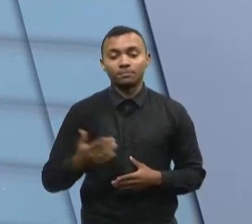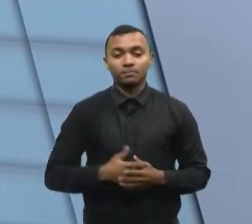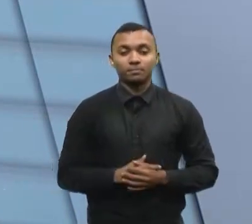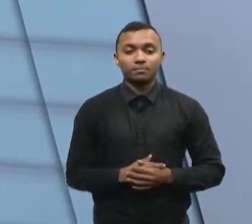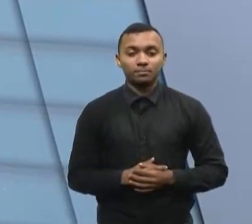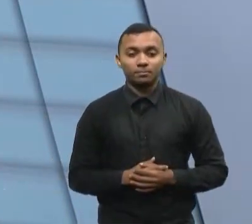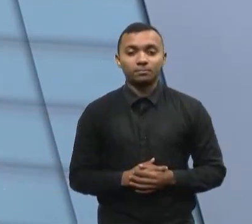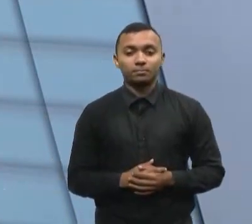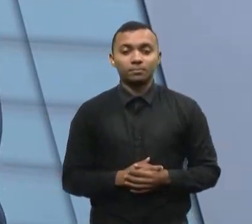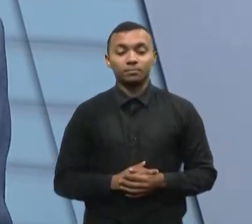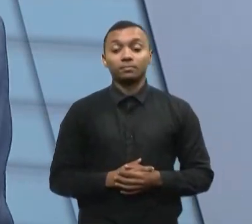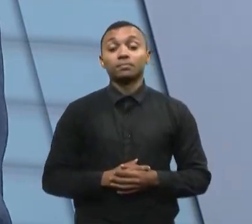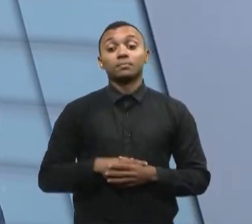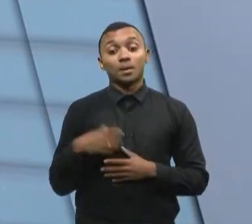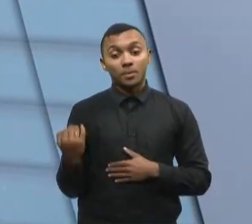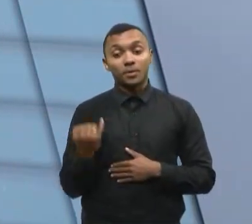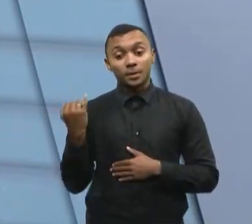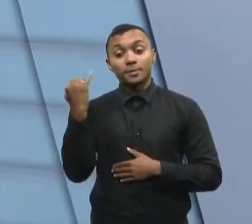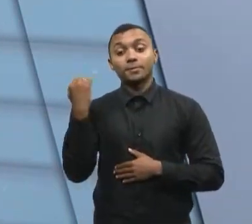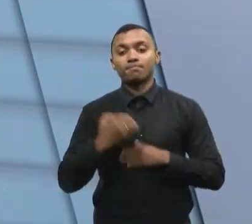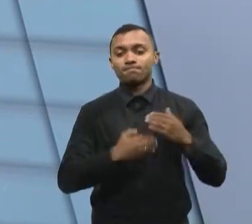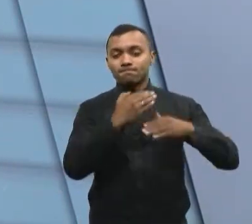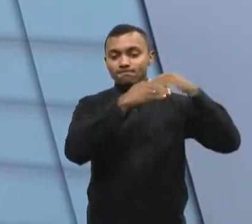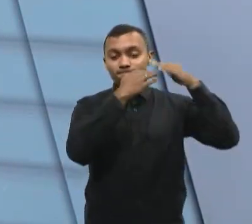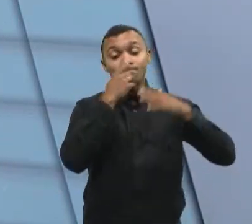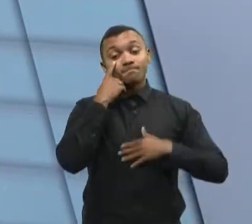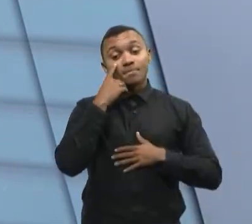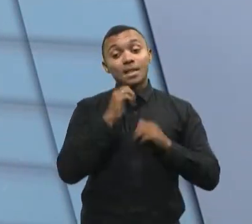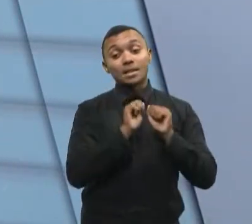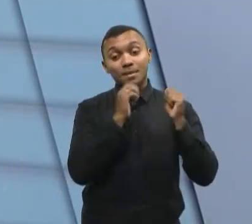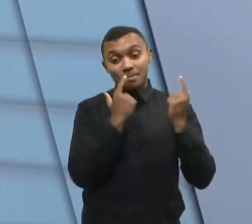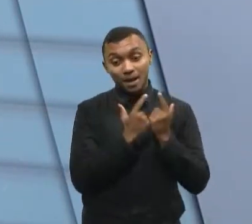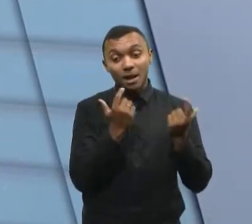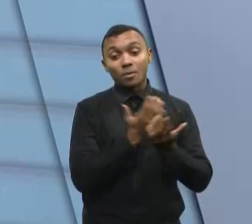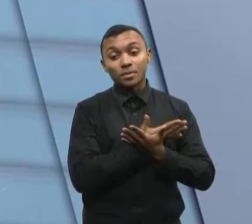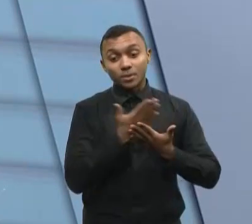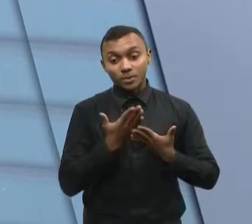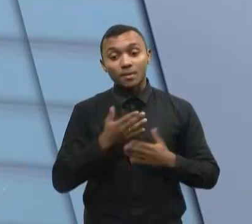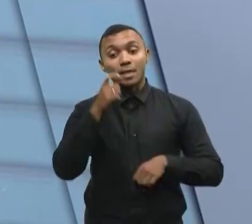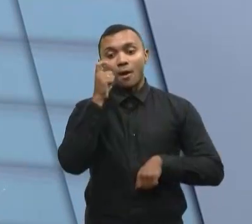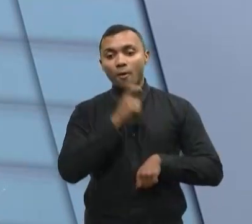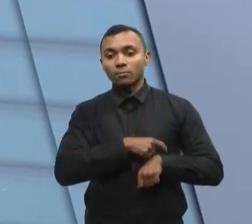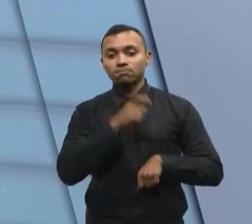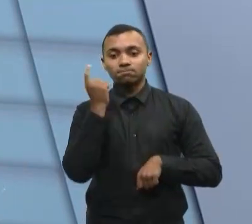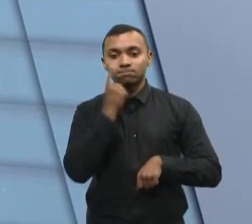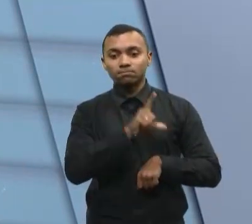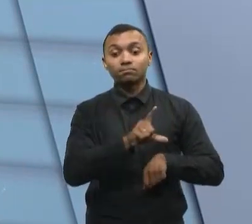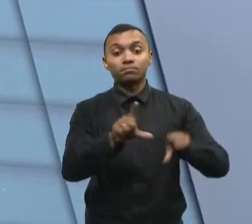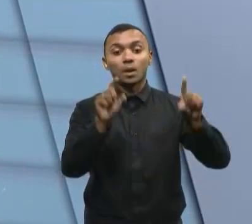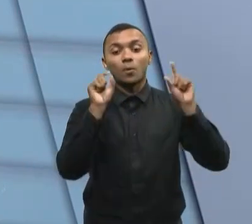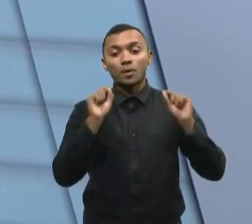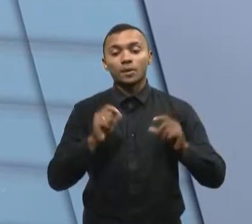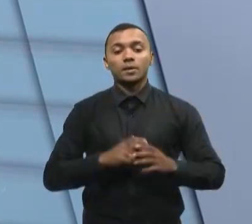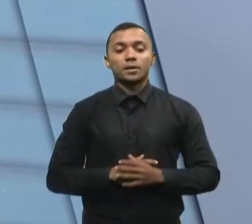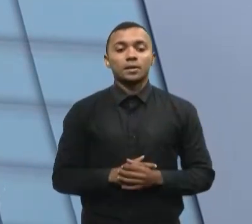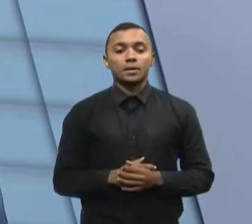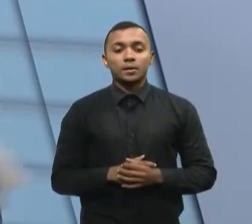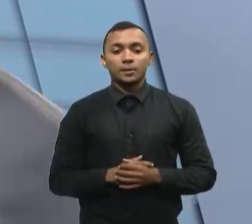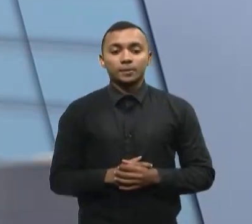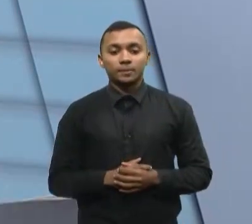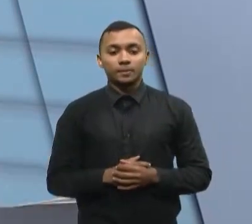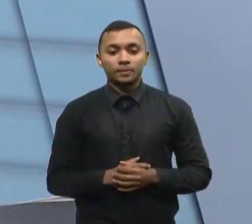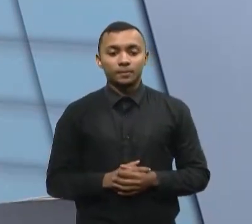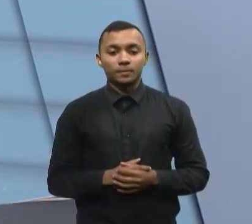Foi uma grande inovação. A TV Assembleia entrou no ar com sinal aberto, proporcionando, não é, que